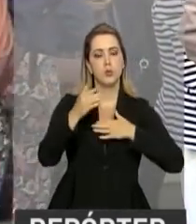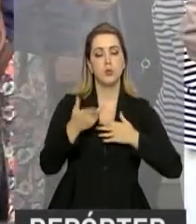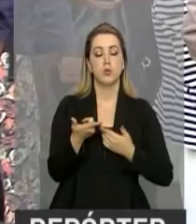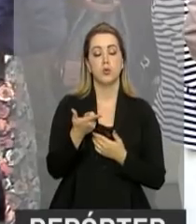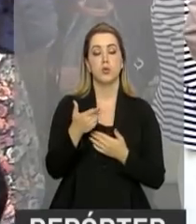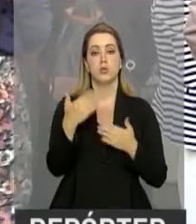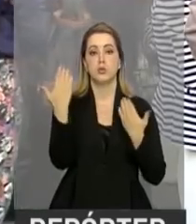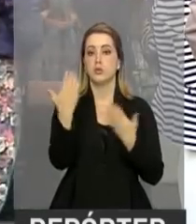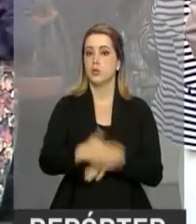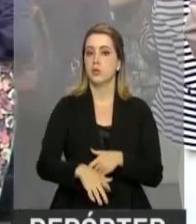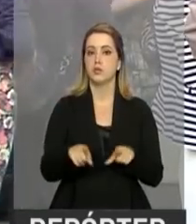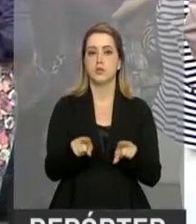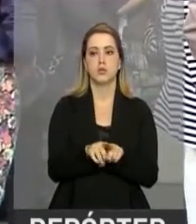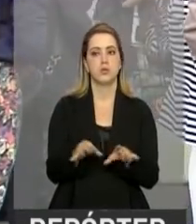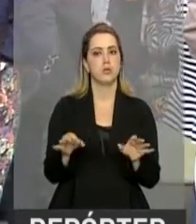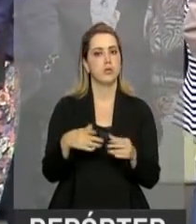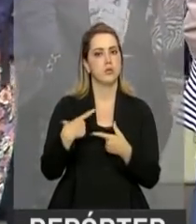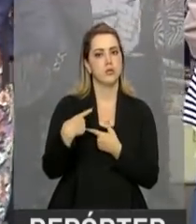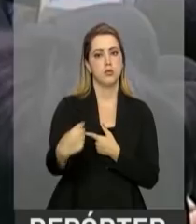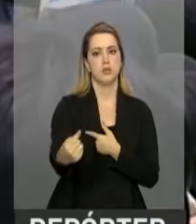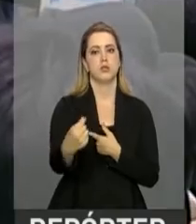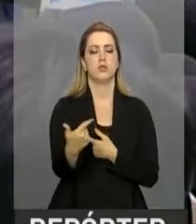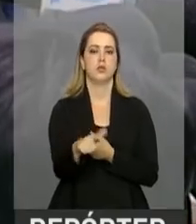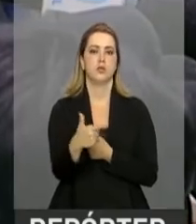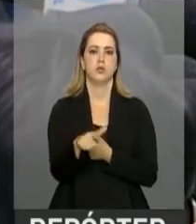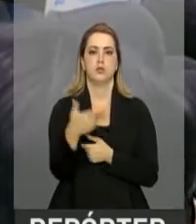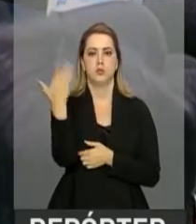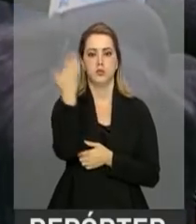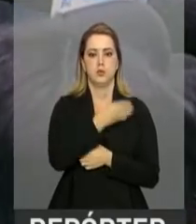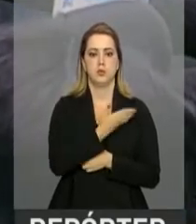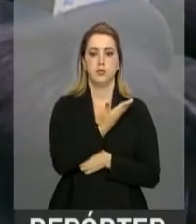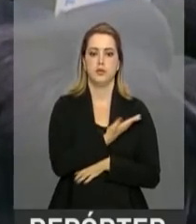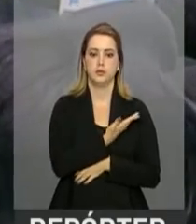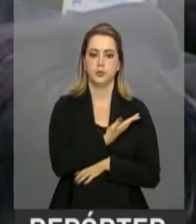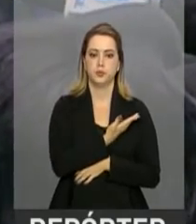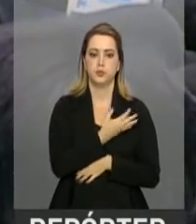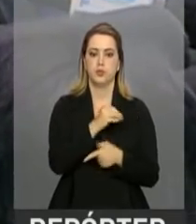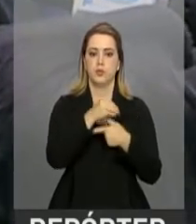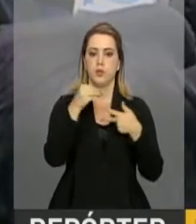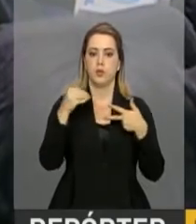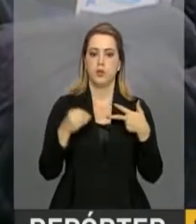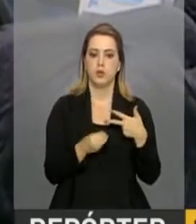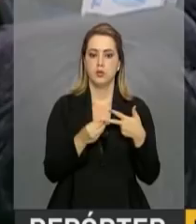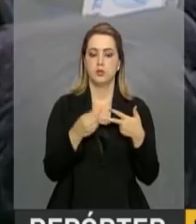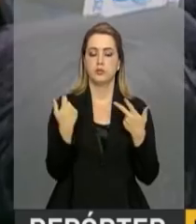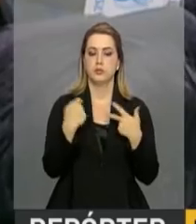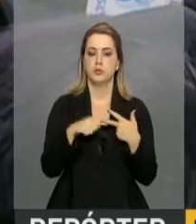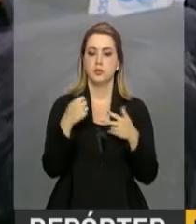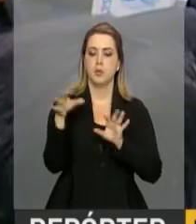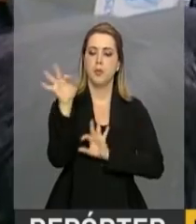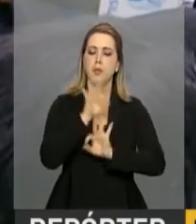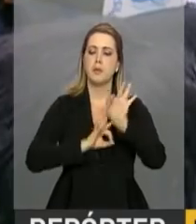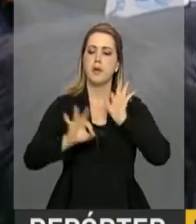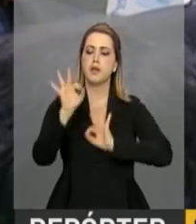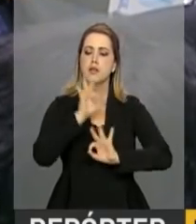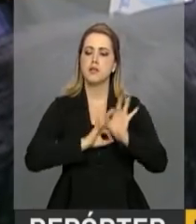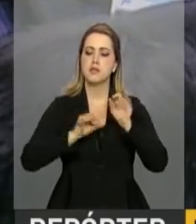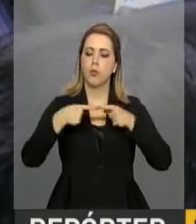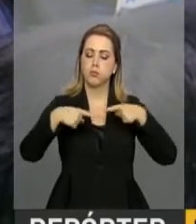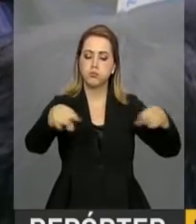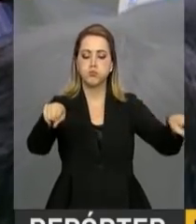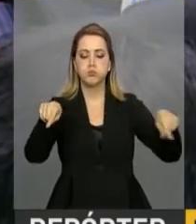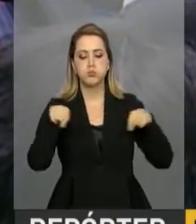desocupada até o fim de semana, não haverá prova. A aplicação do Enem, ela exige um trabalho de preparação, de logística do